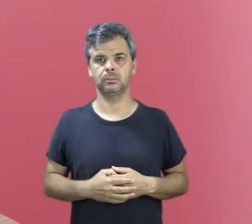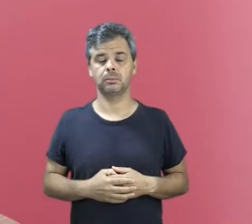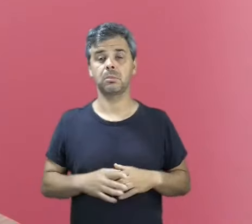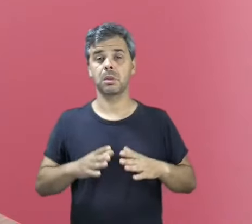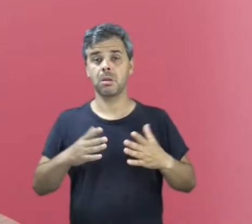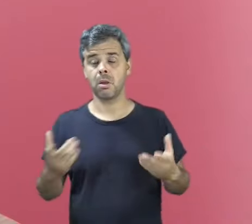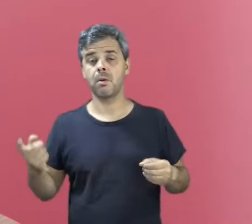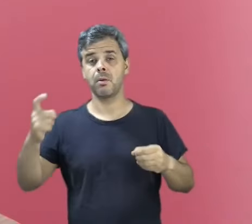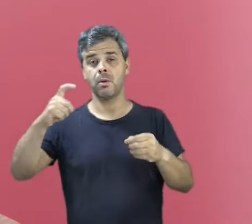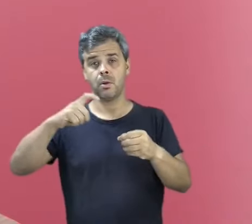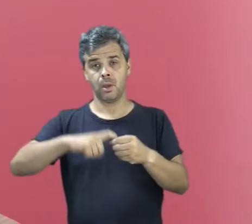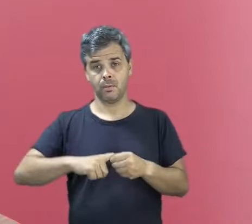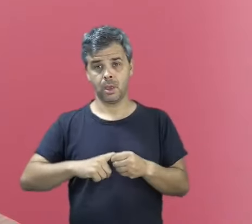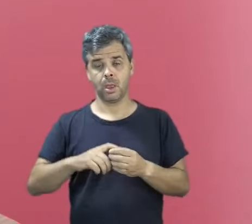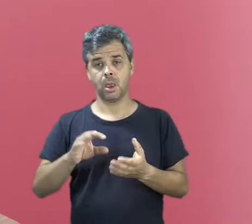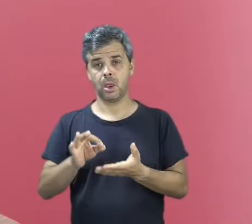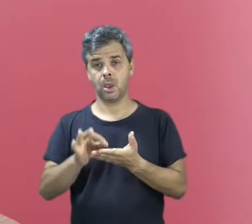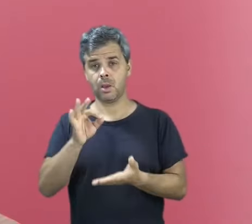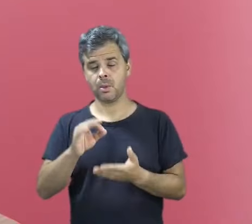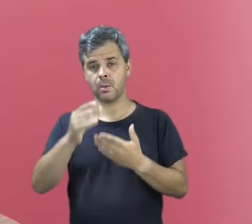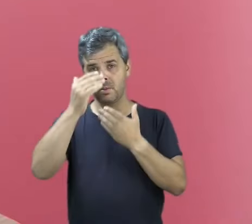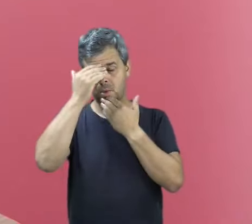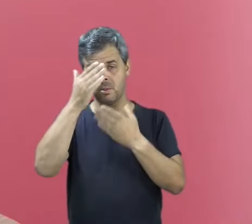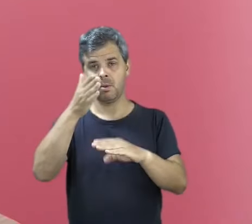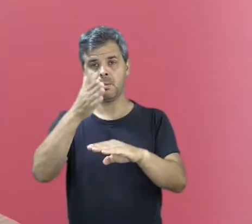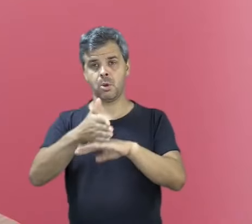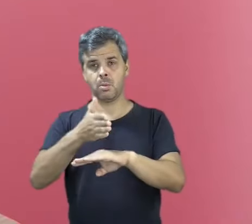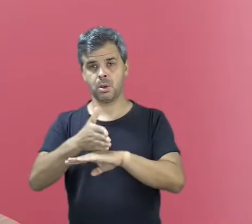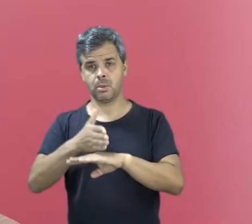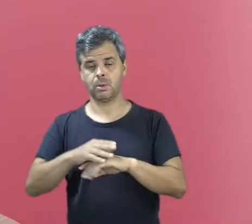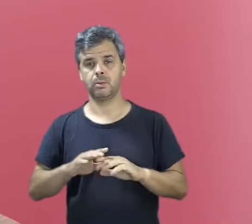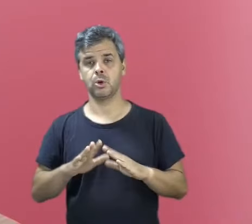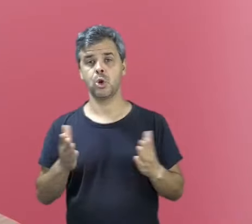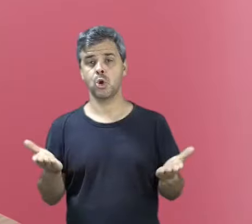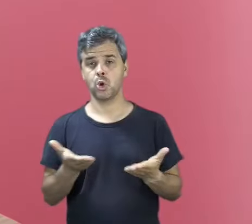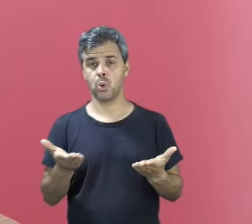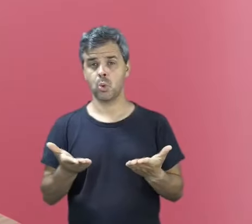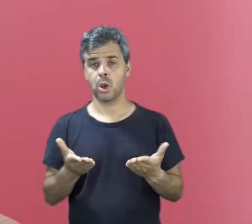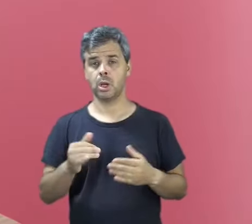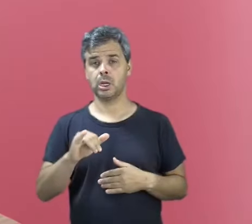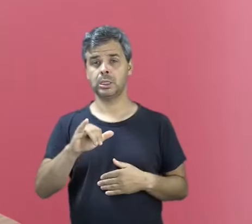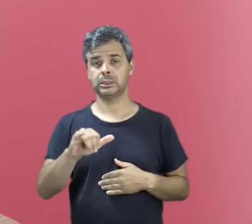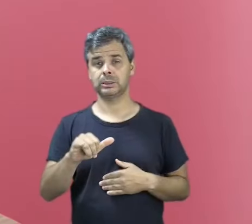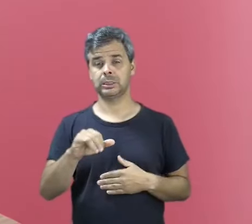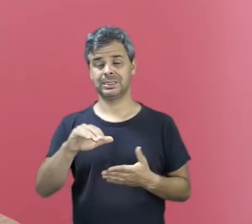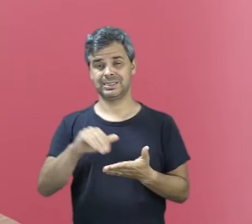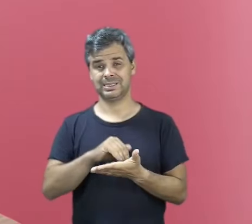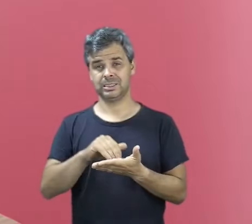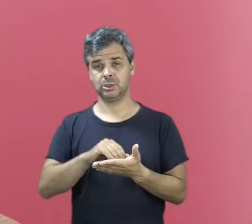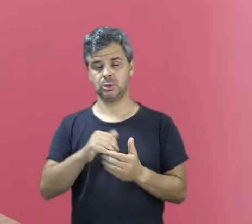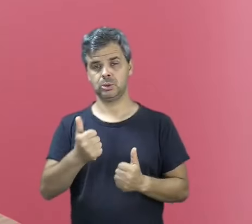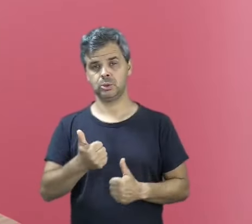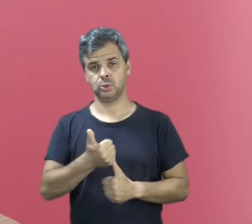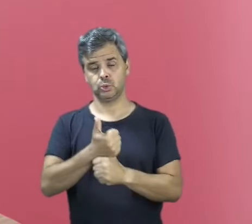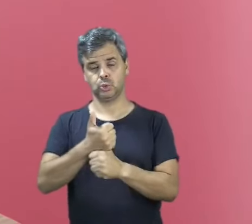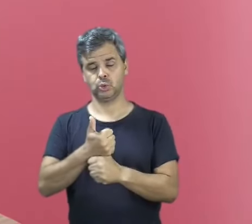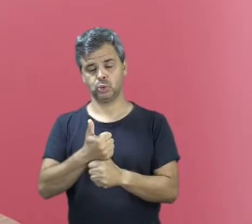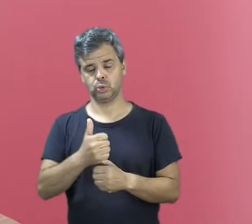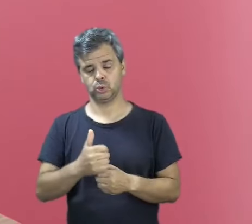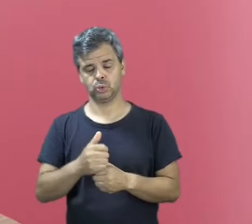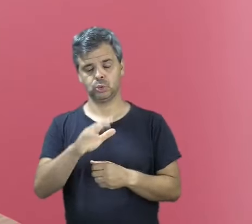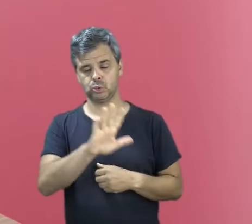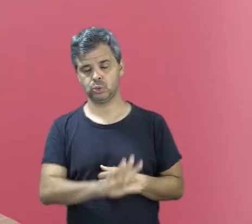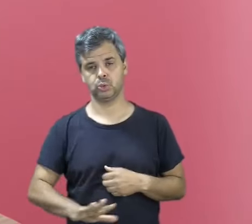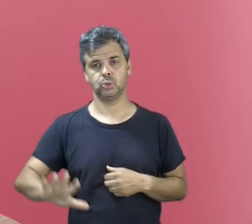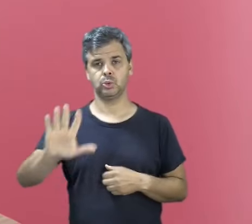Já estamos de volta aqui no Café PT, muito obrigado pela sua companhia. Hoje estou conversando com a secretária adjunta nacional